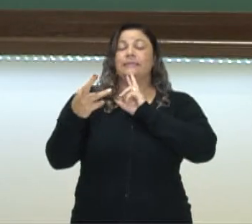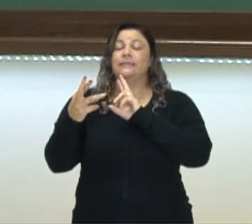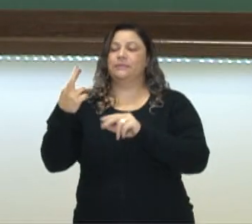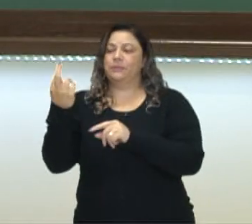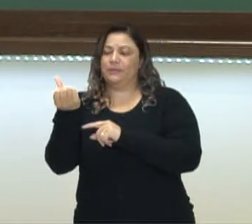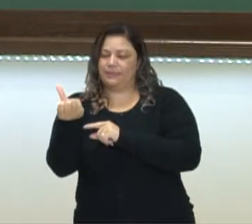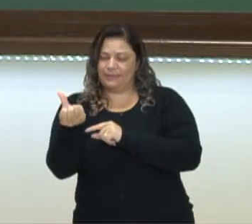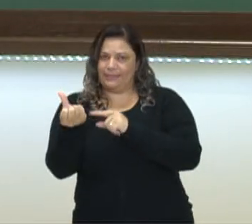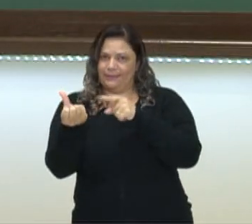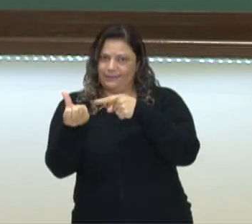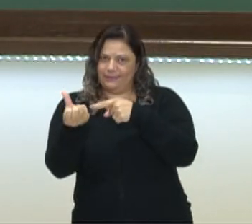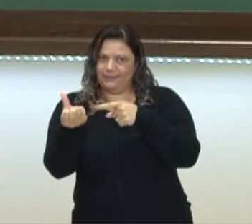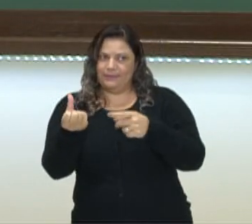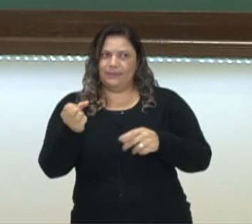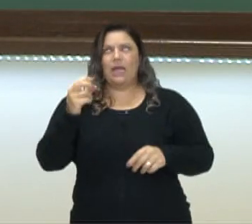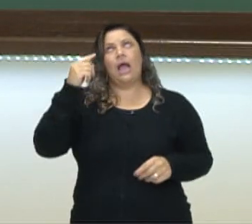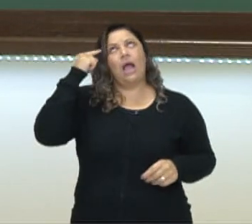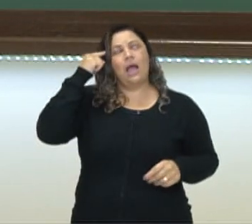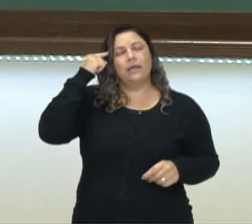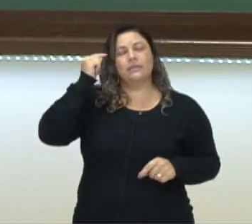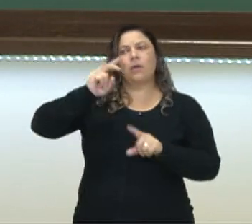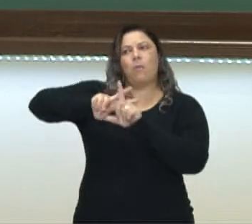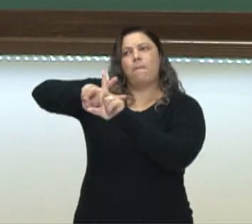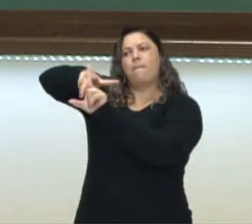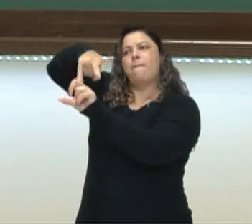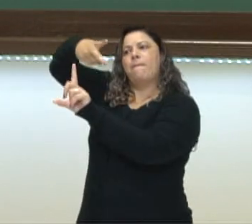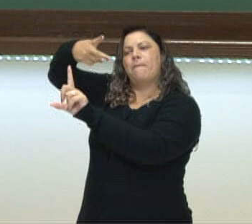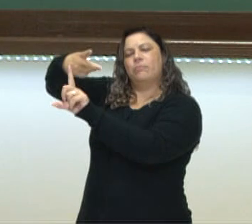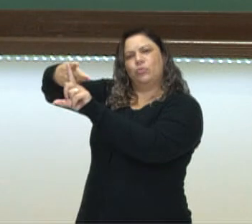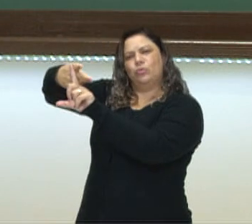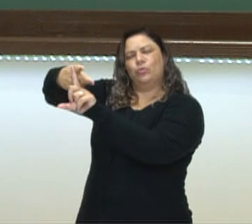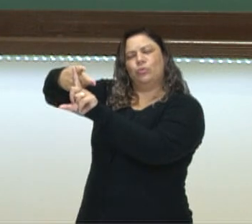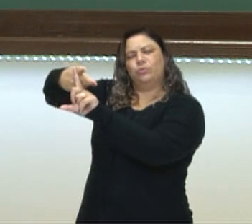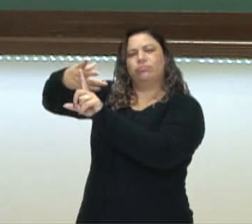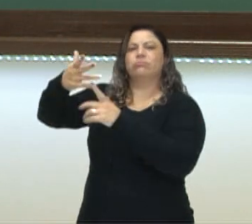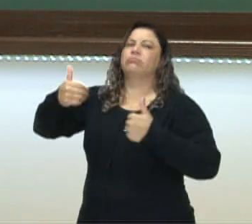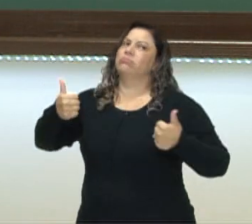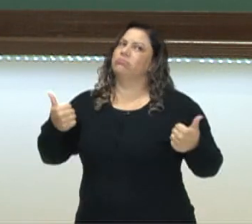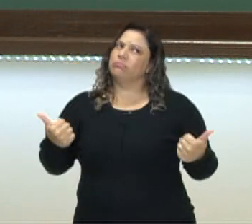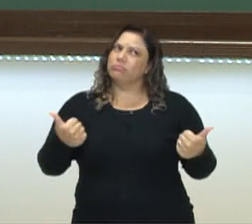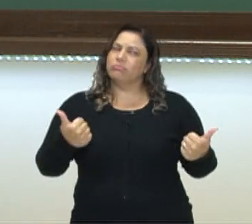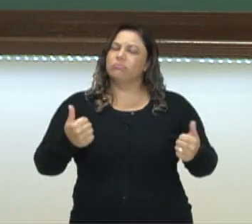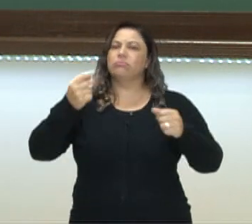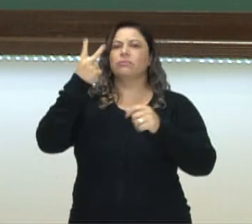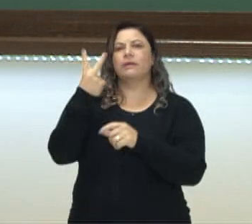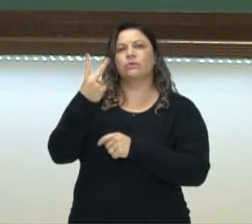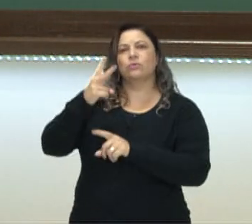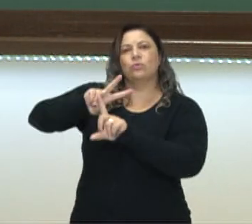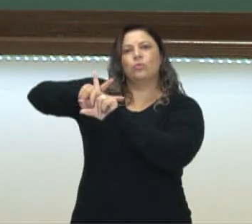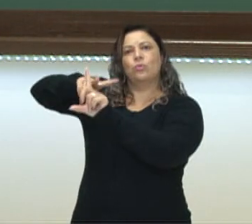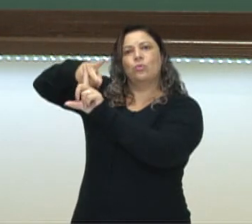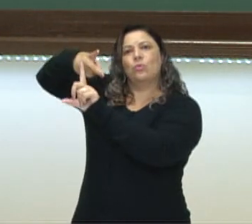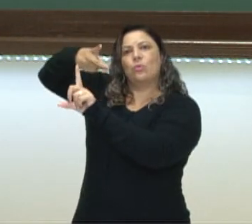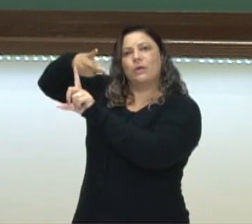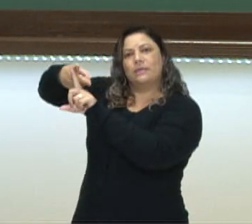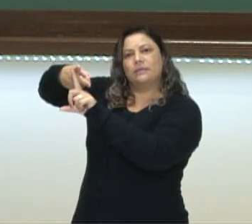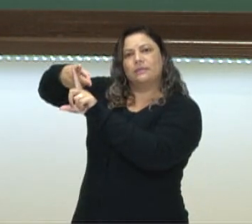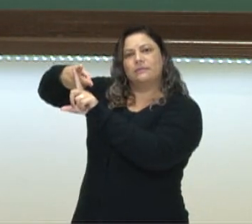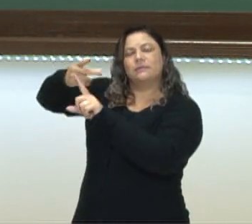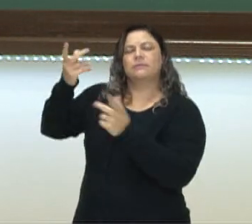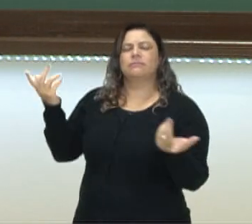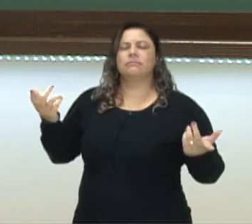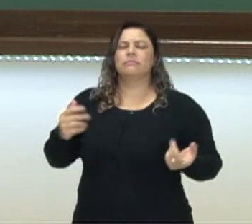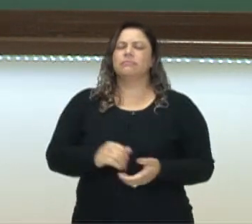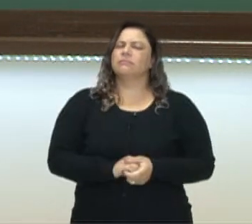Então, dobro, eu dobro. Faço 2 vezes o mesmo número. E